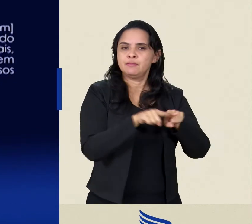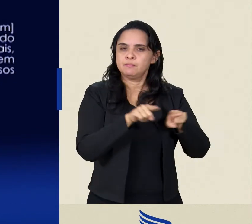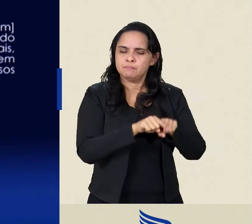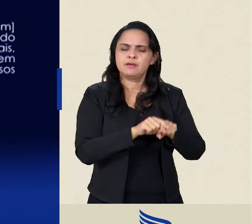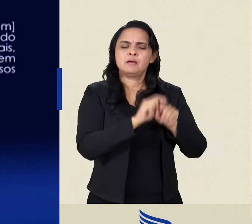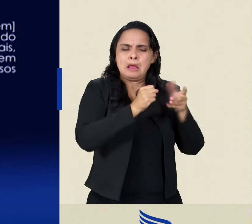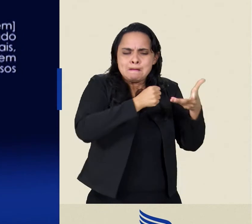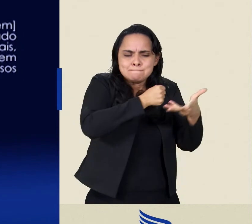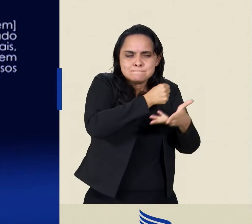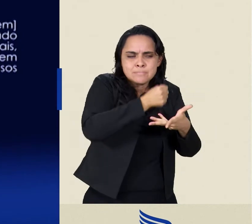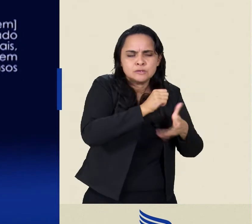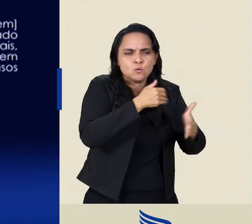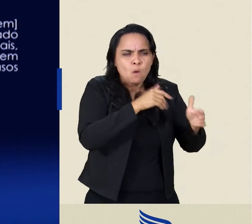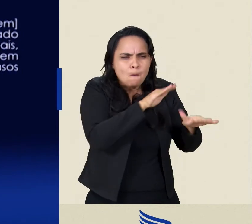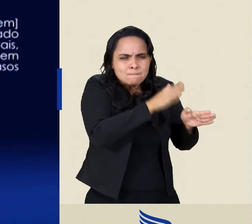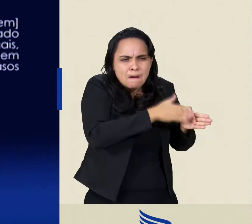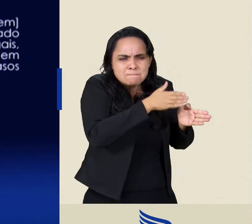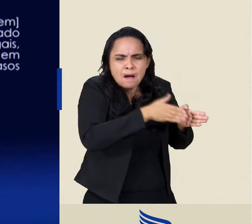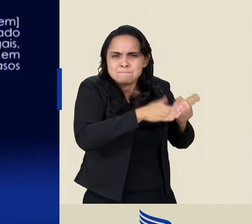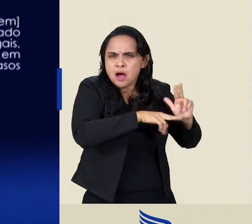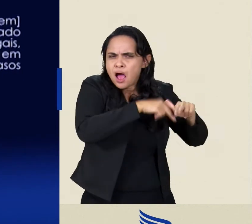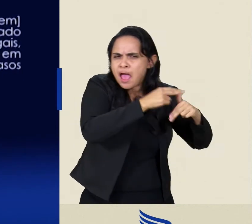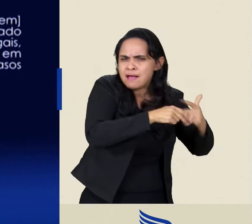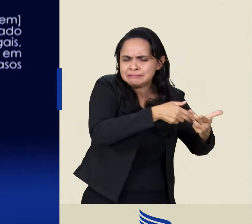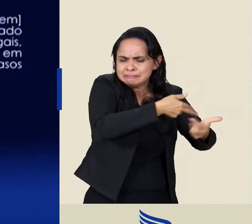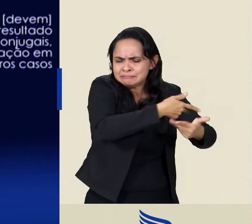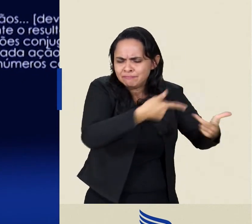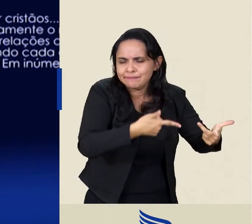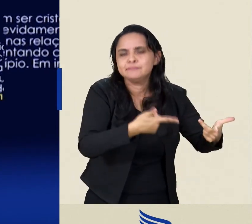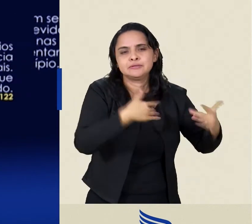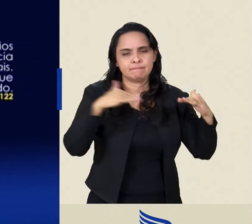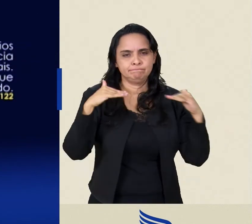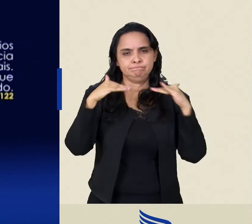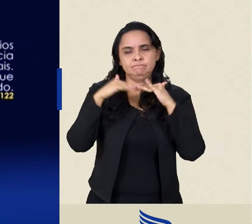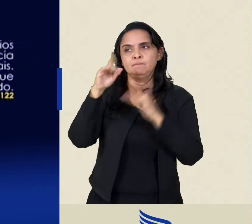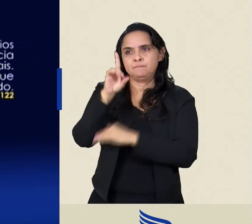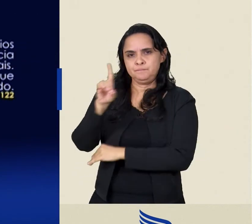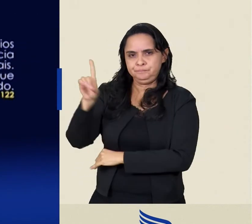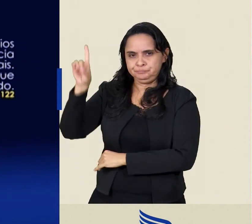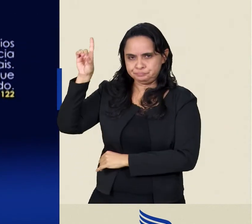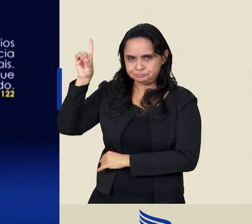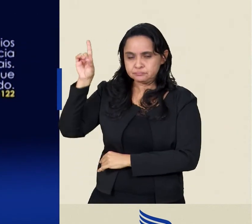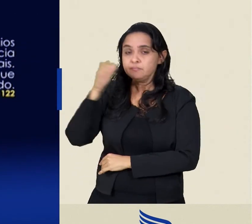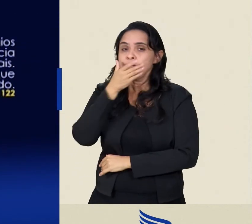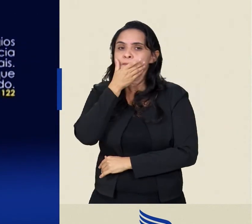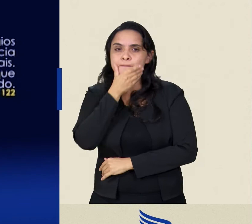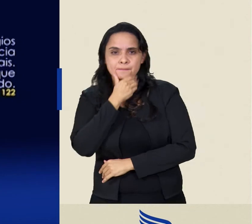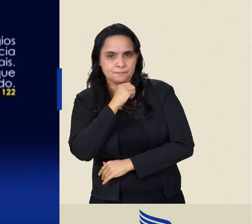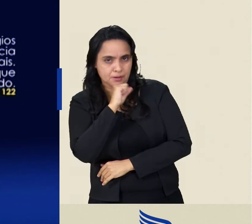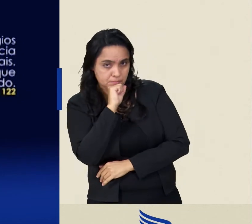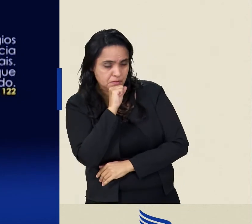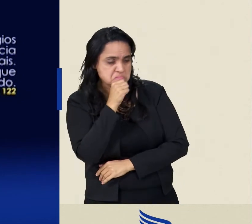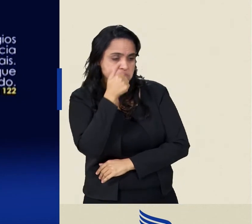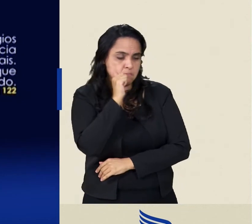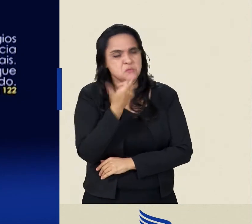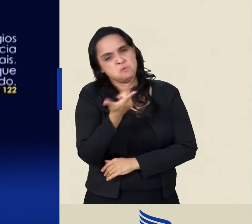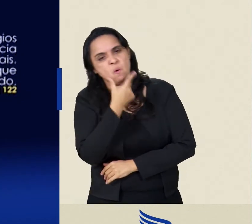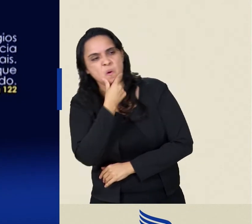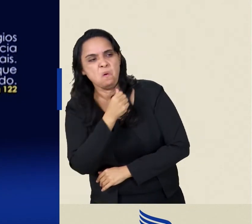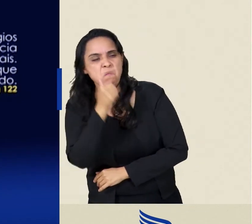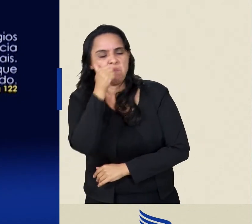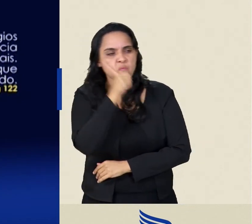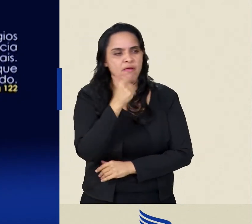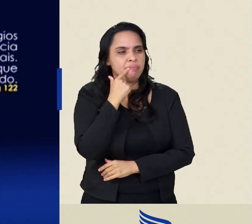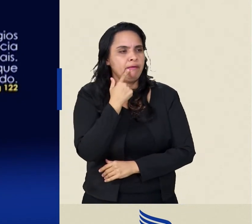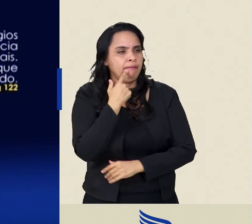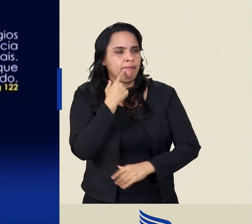em santificado princípio. Em inúmeros casos, os pais têm abusado de seus privilégios matrimoniais